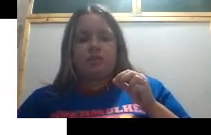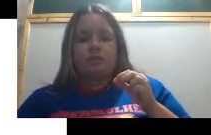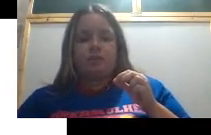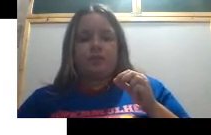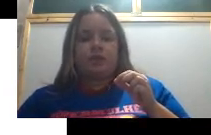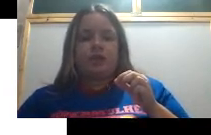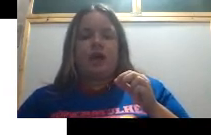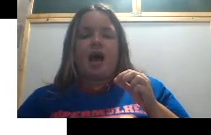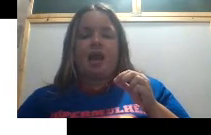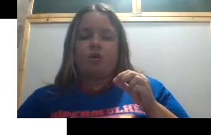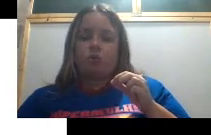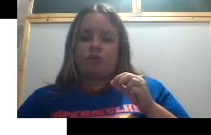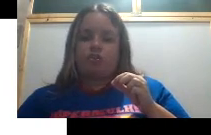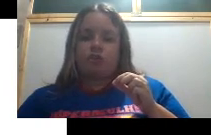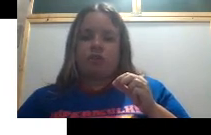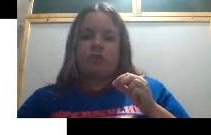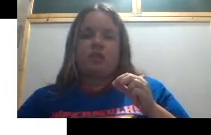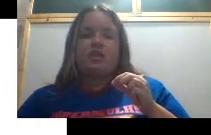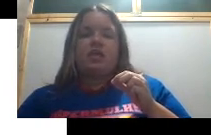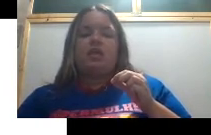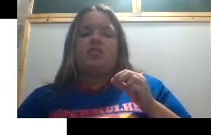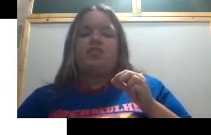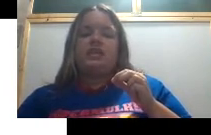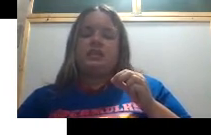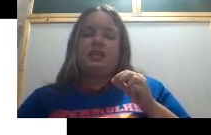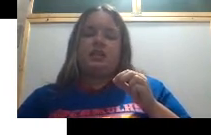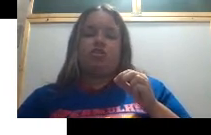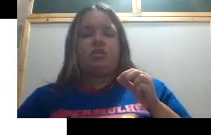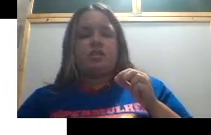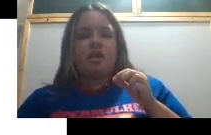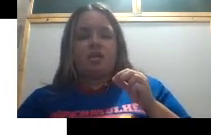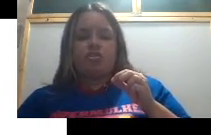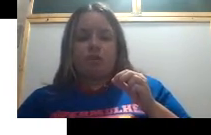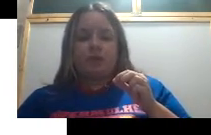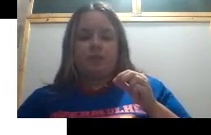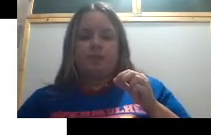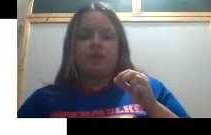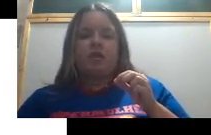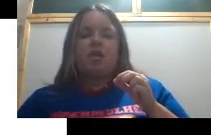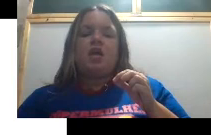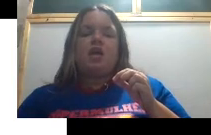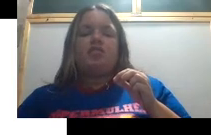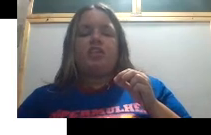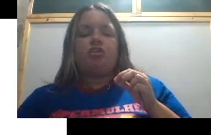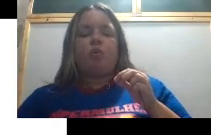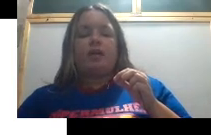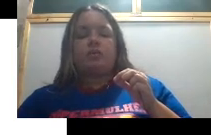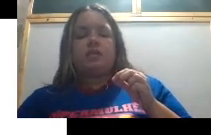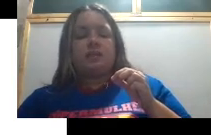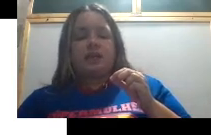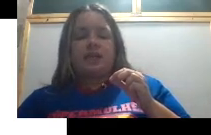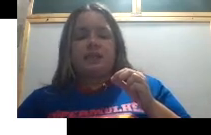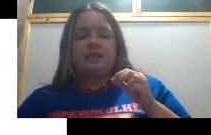22 em Alagoas 23 Sergipe em